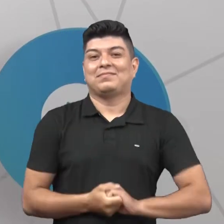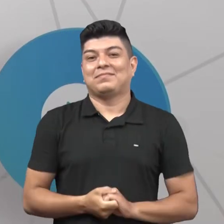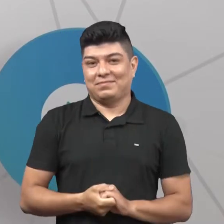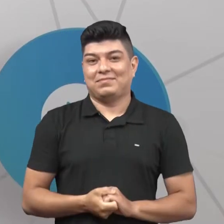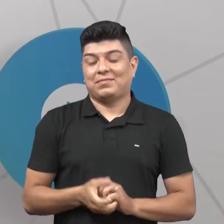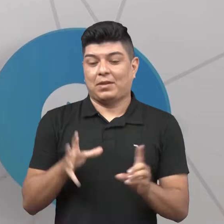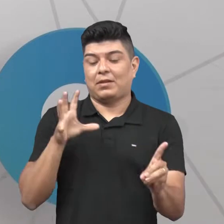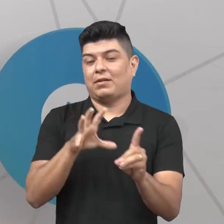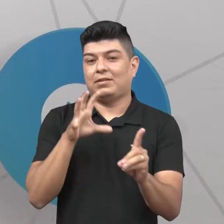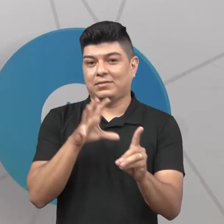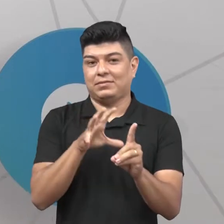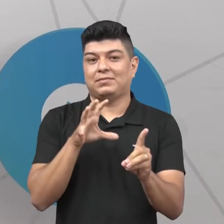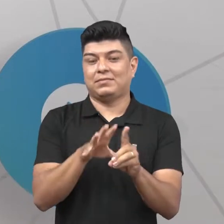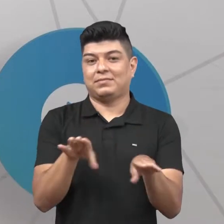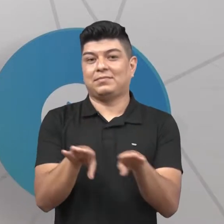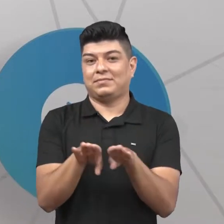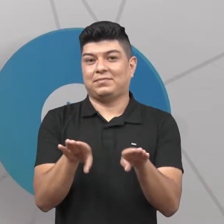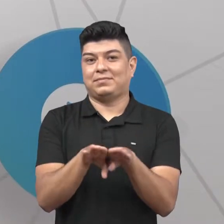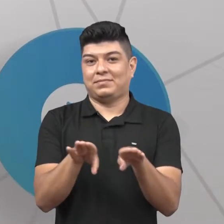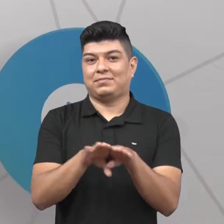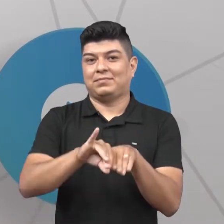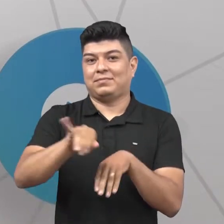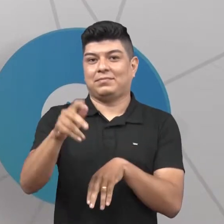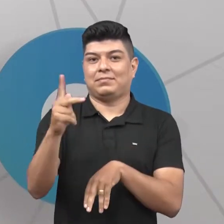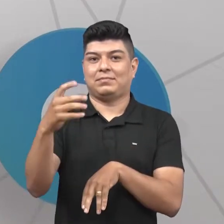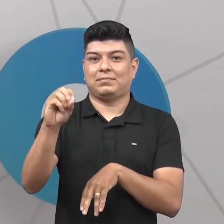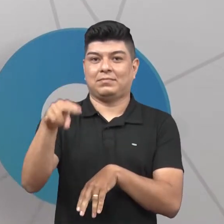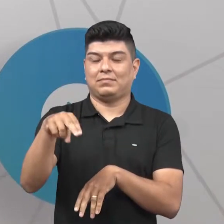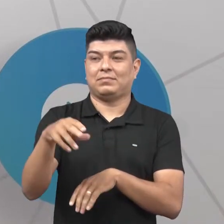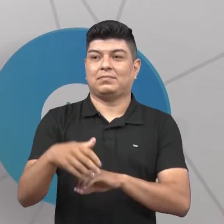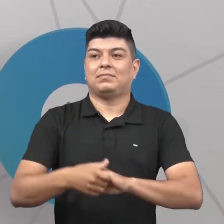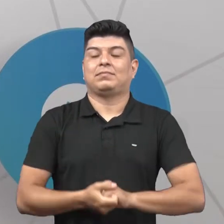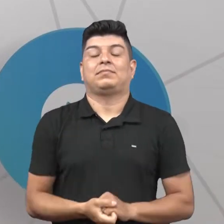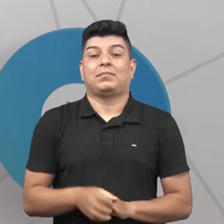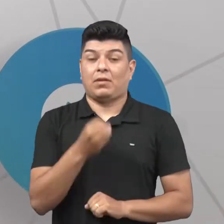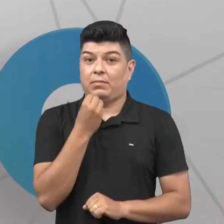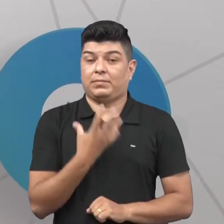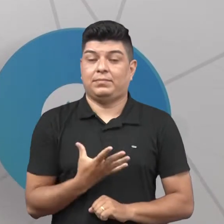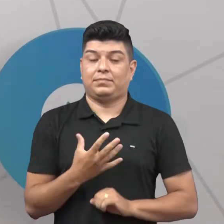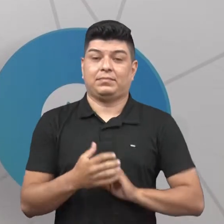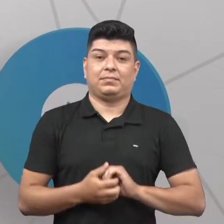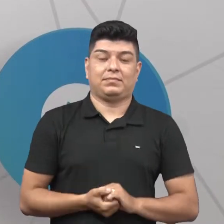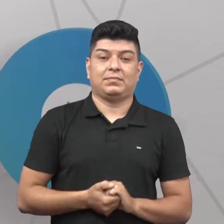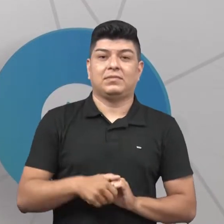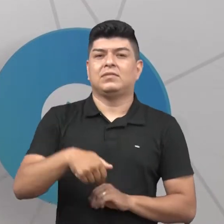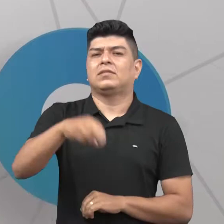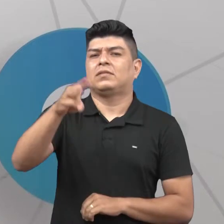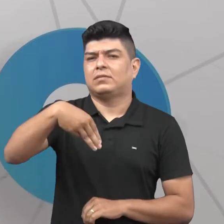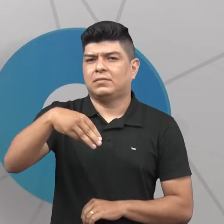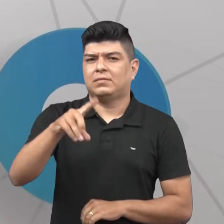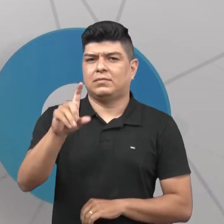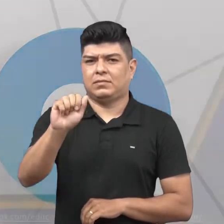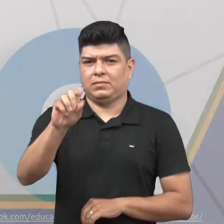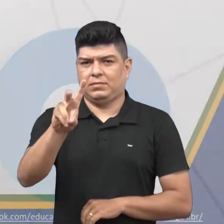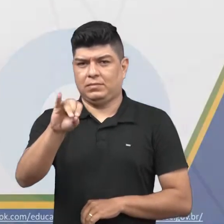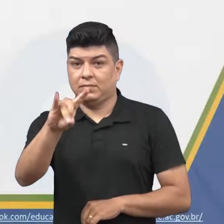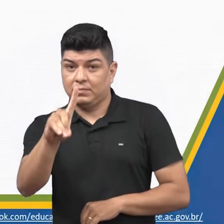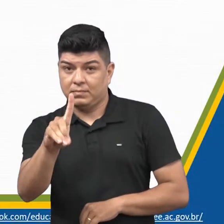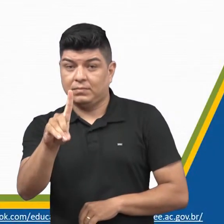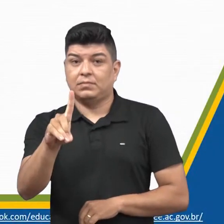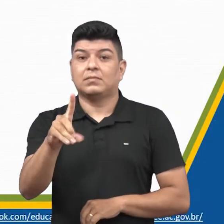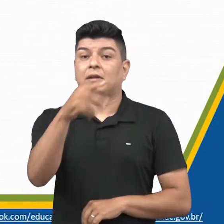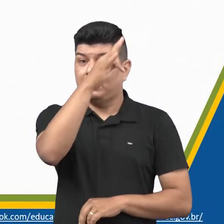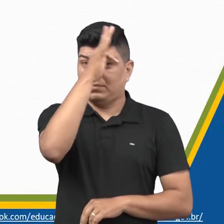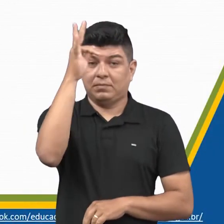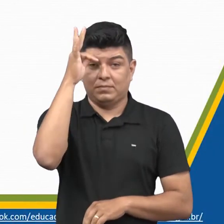muito influenciado também por John Locke. Bom, quem foi David Hume? David Hume foi filósofo